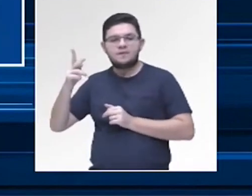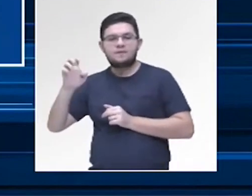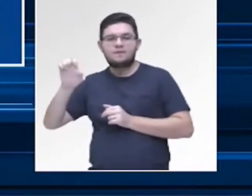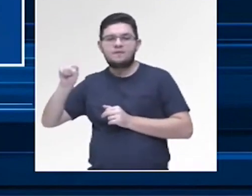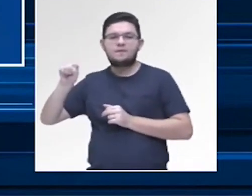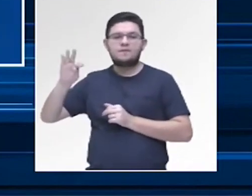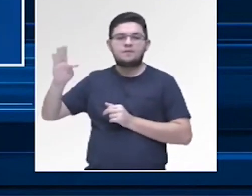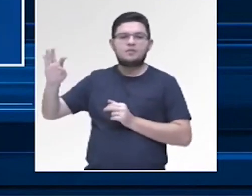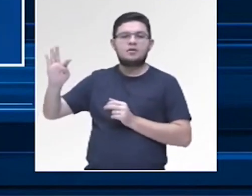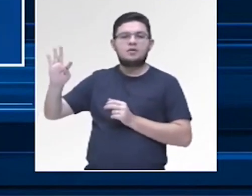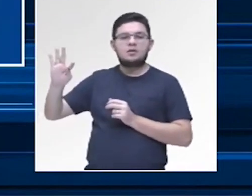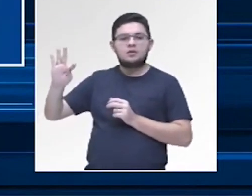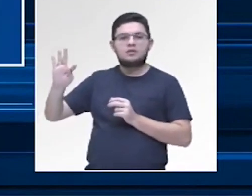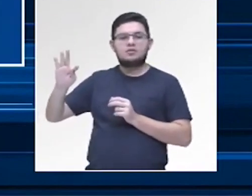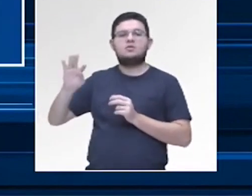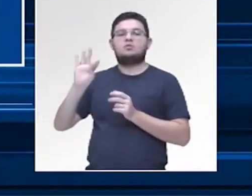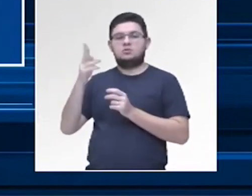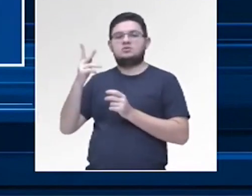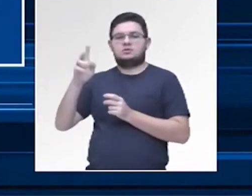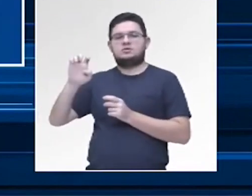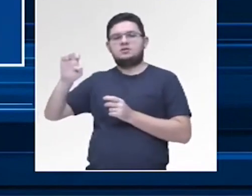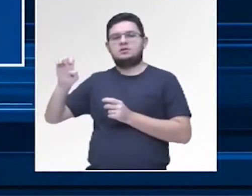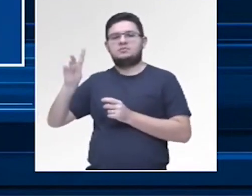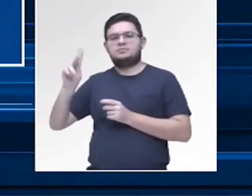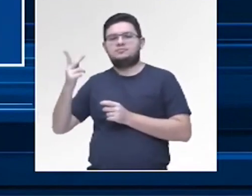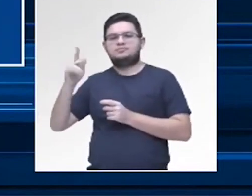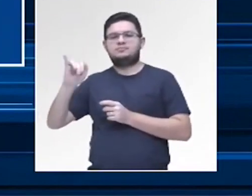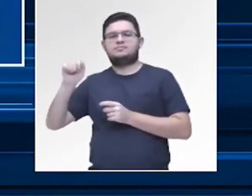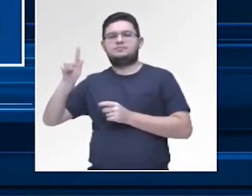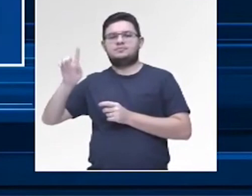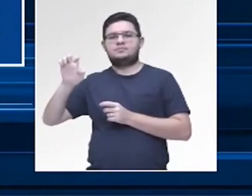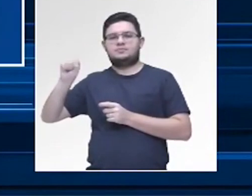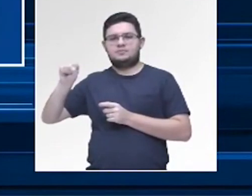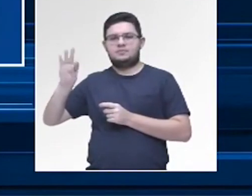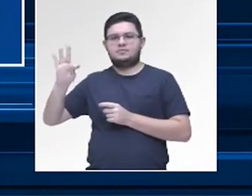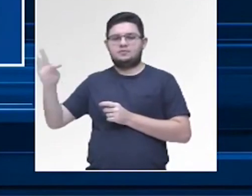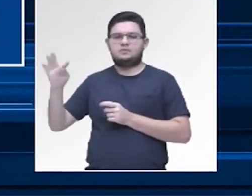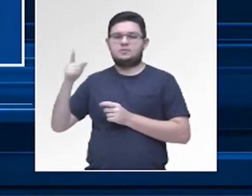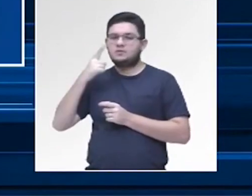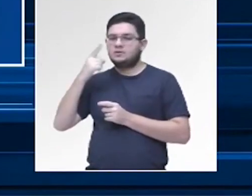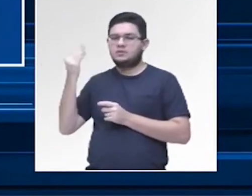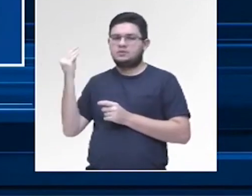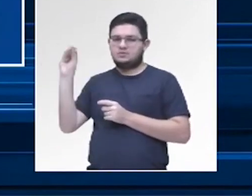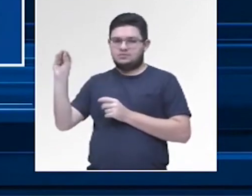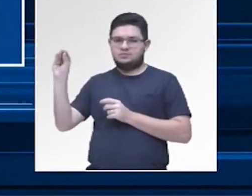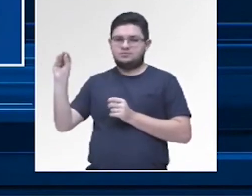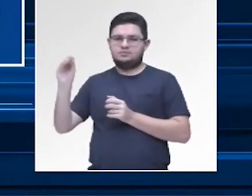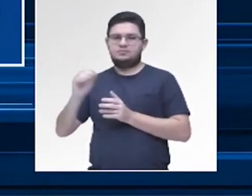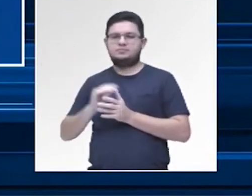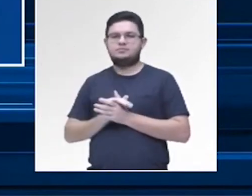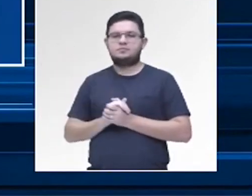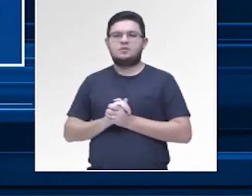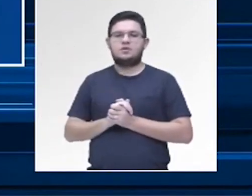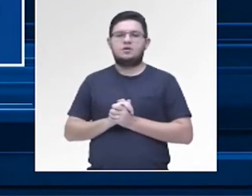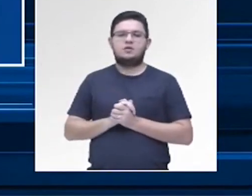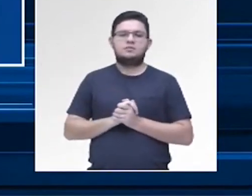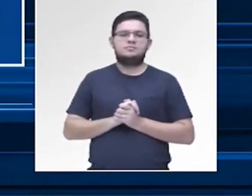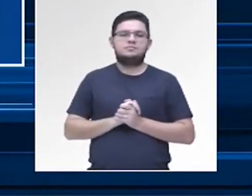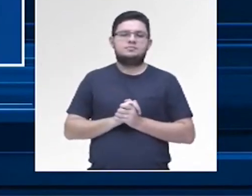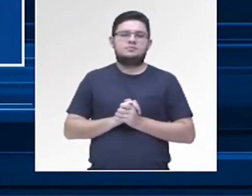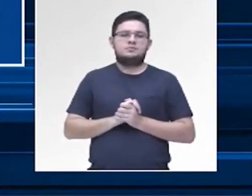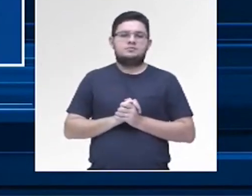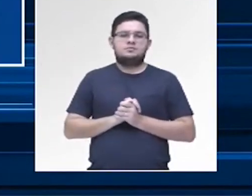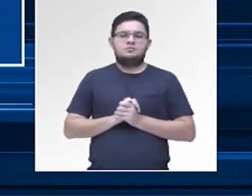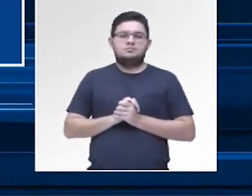ok? Né? O mais alto local, place, né? Denali Mountains, the highest place in North America,